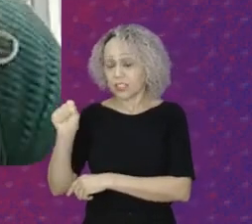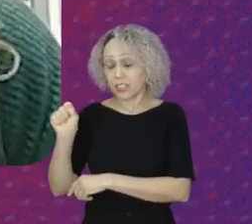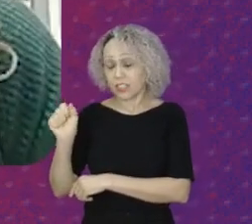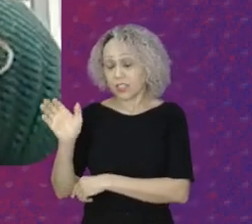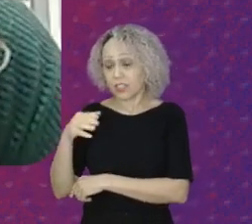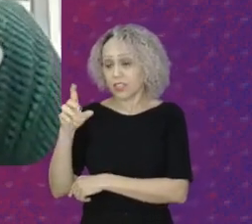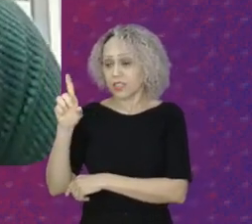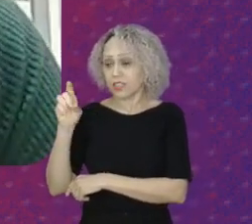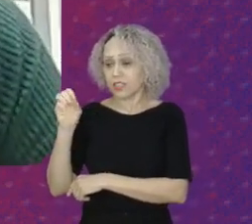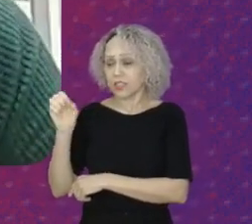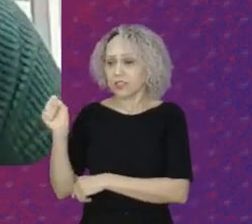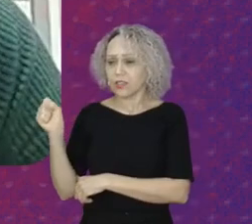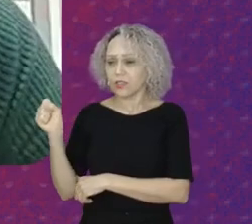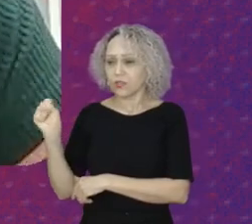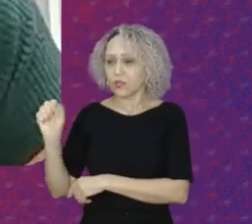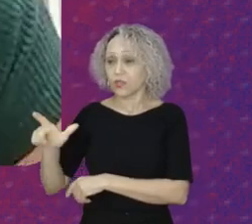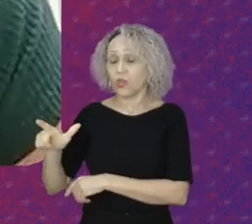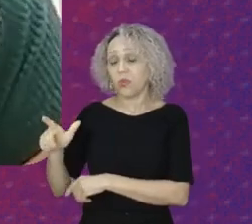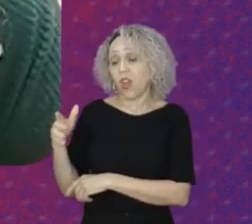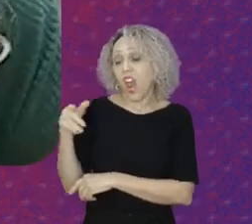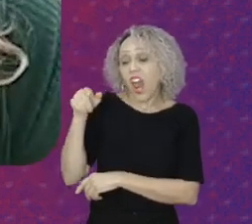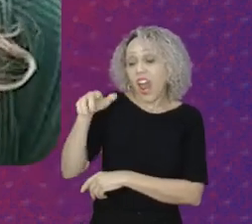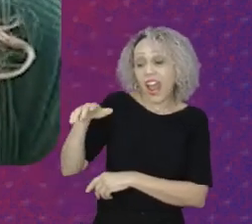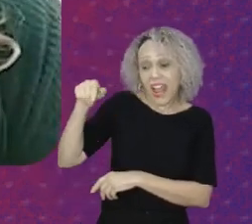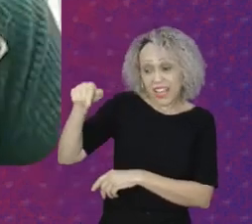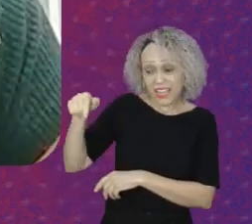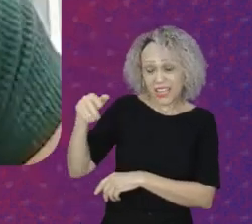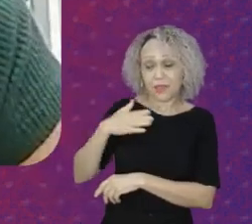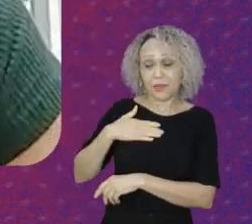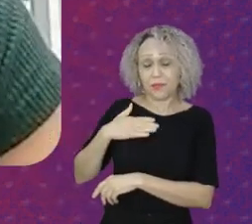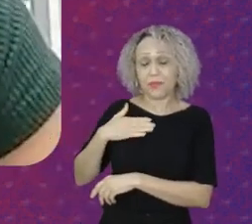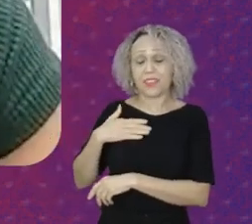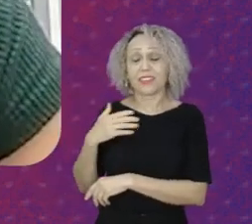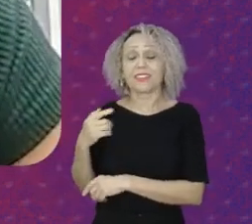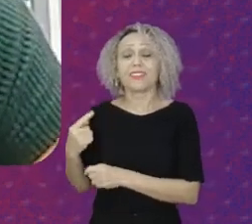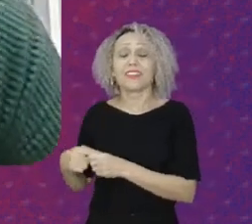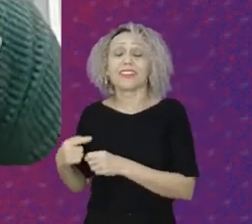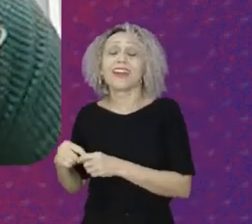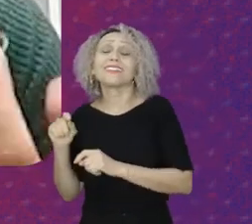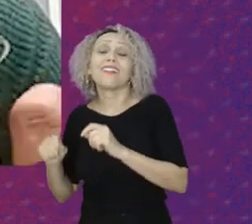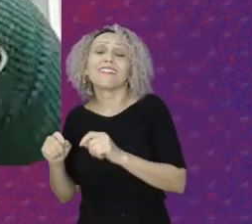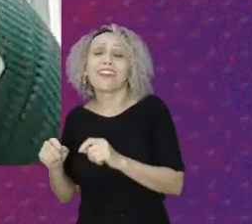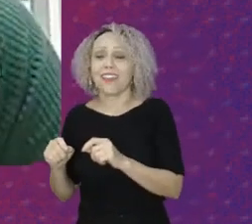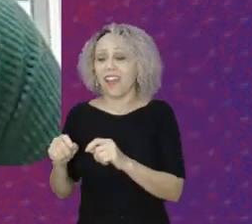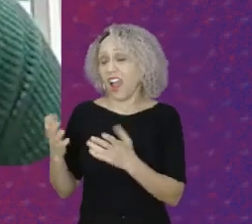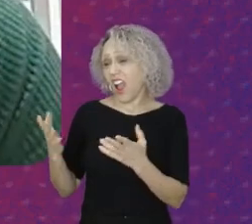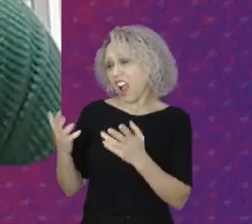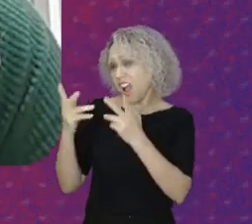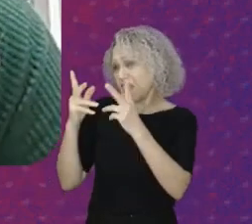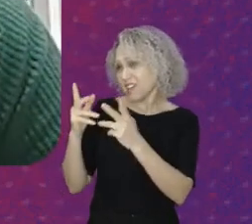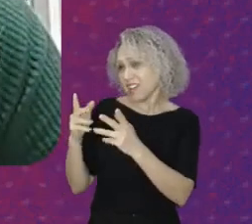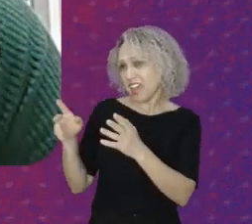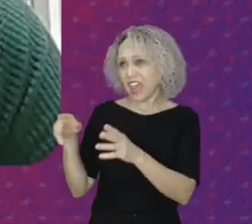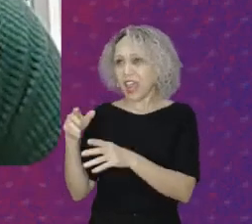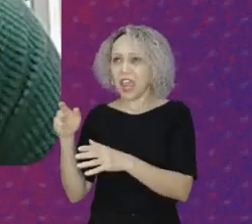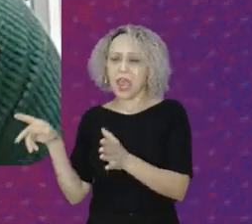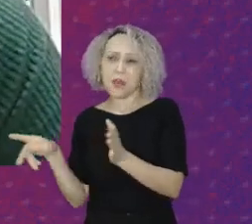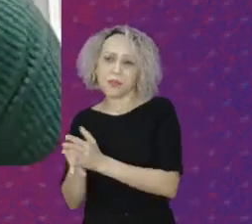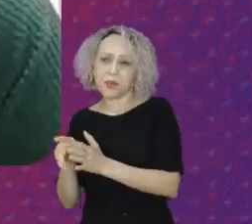Por quê? Porque a população negra ela é invisibilizada. Durante o dia, ela está no chão da fábrica